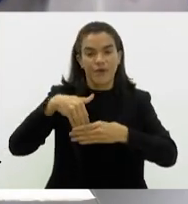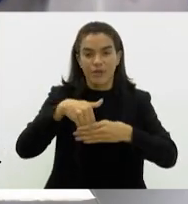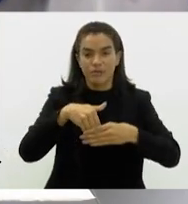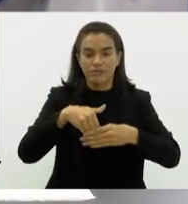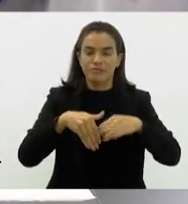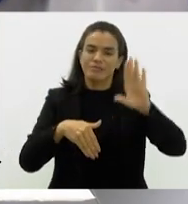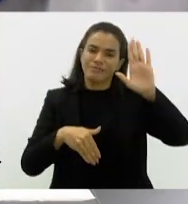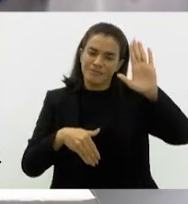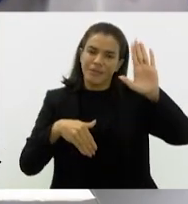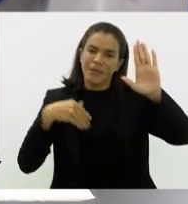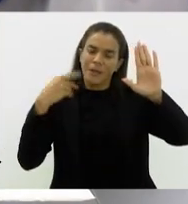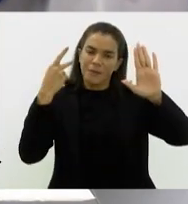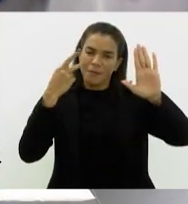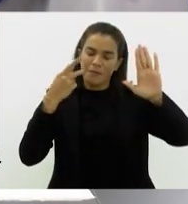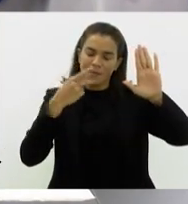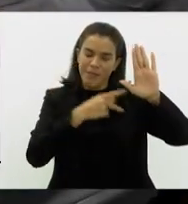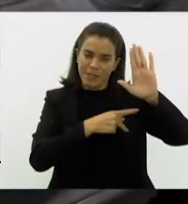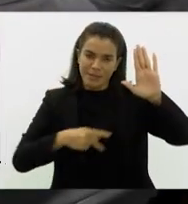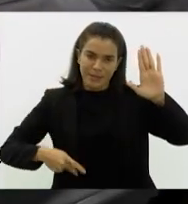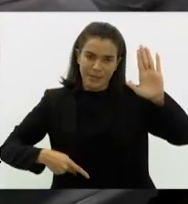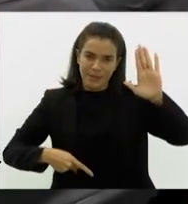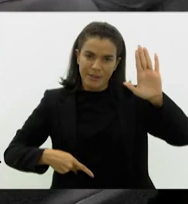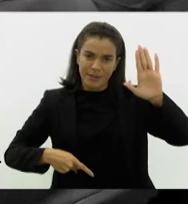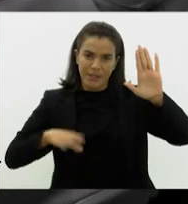votação... Presidente. Deputado Mink.